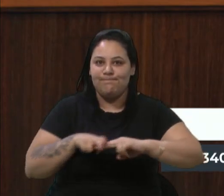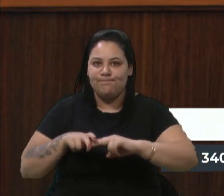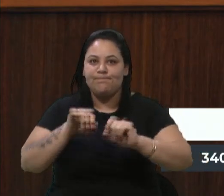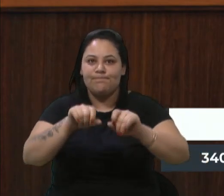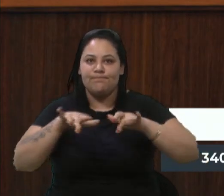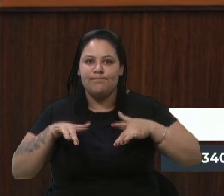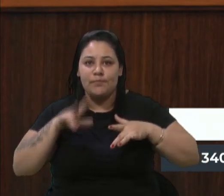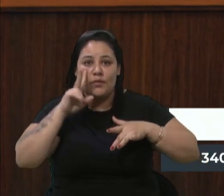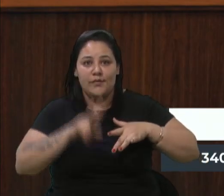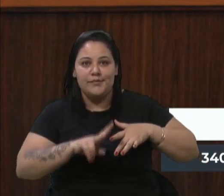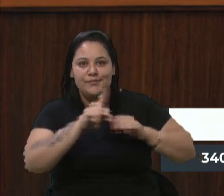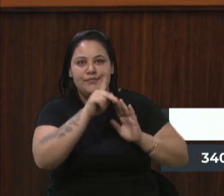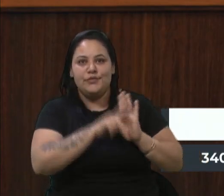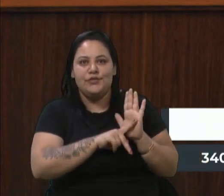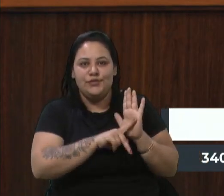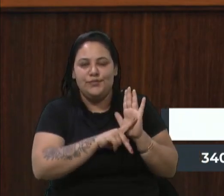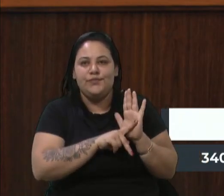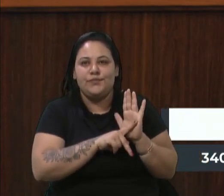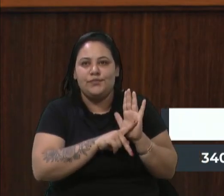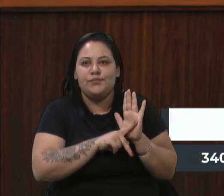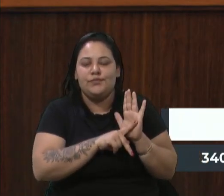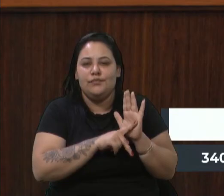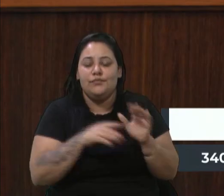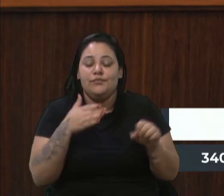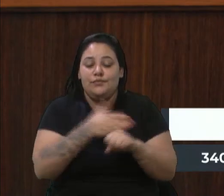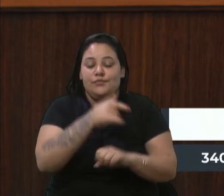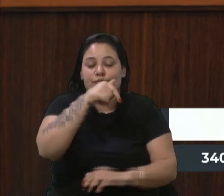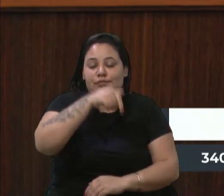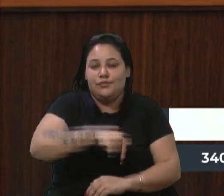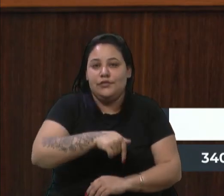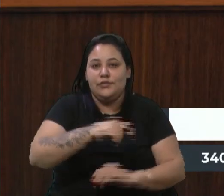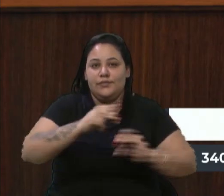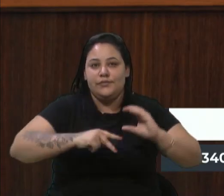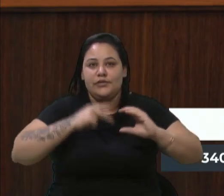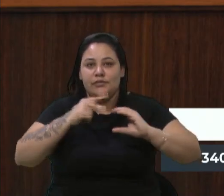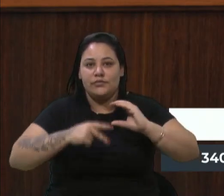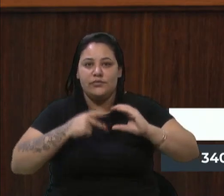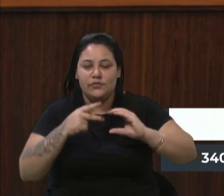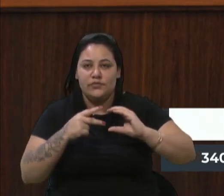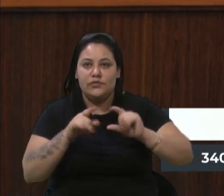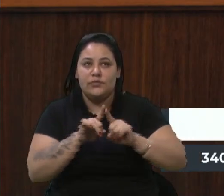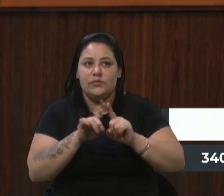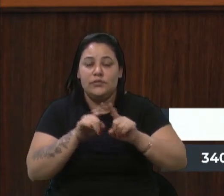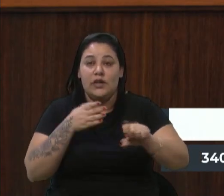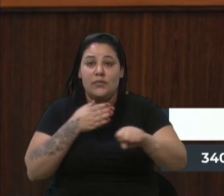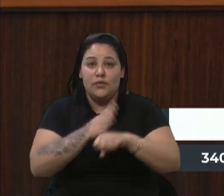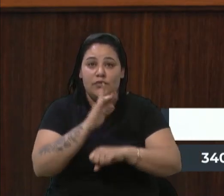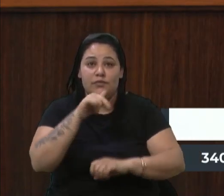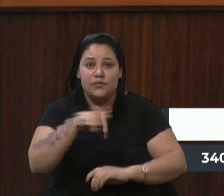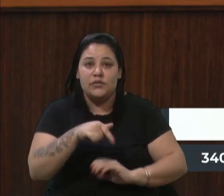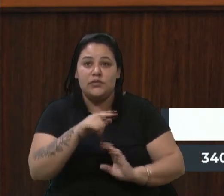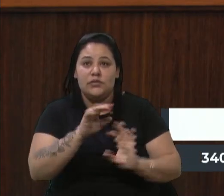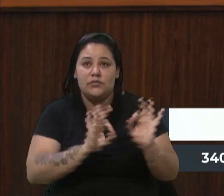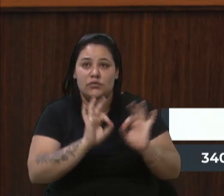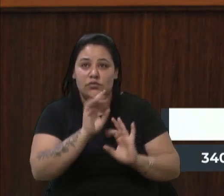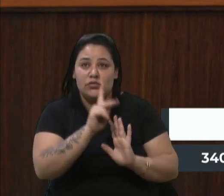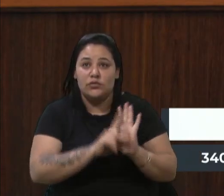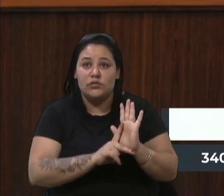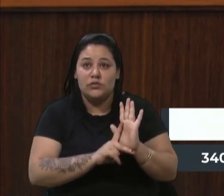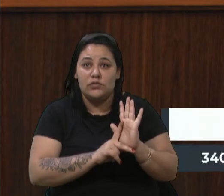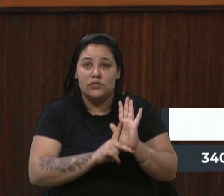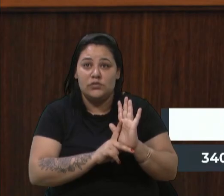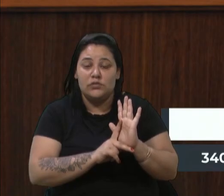esse projeto estivesse passando por essa Casa Legislativa. Aprovaremos este projeto